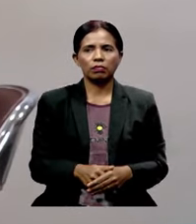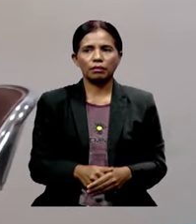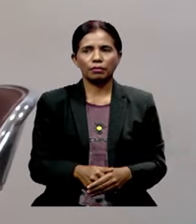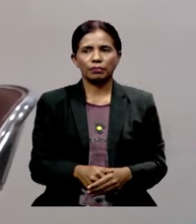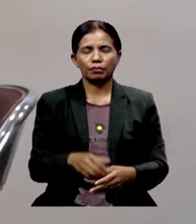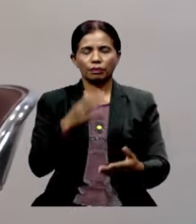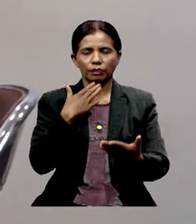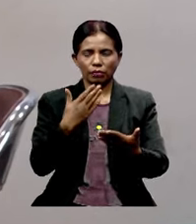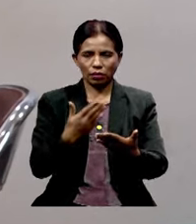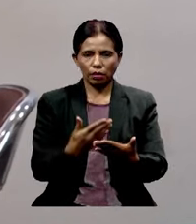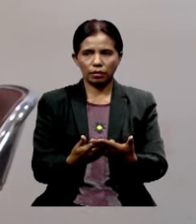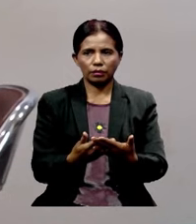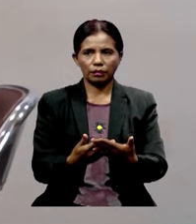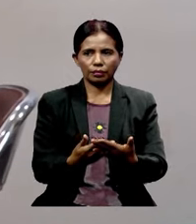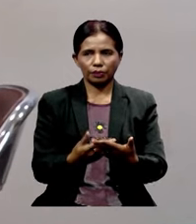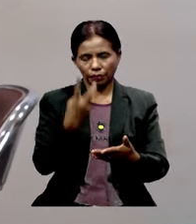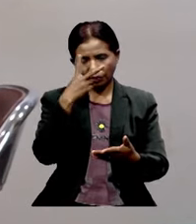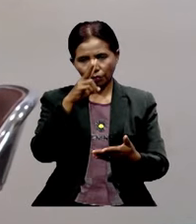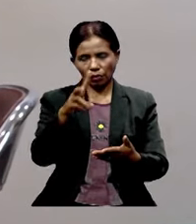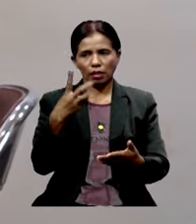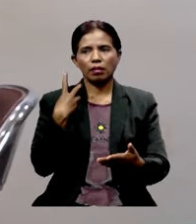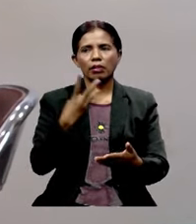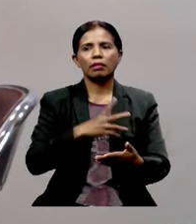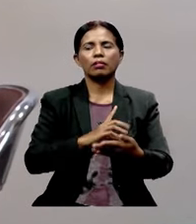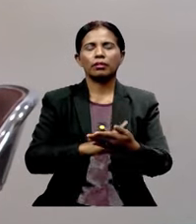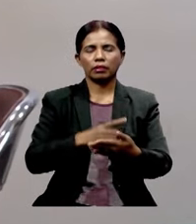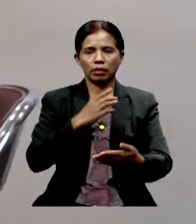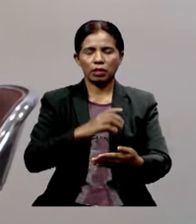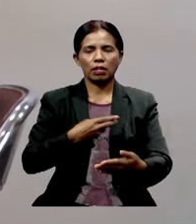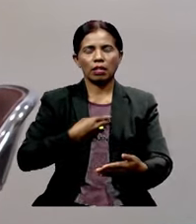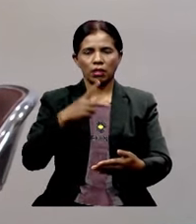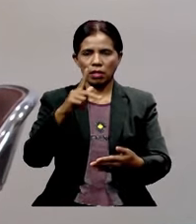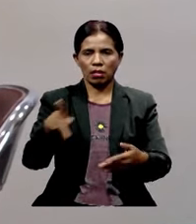solução vai estar racista, atuaria e tenia be desempenho no dar